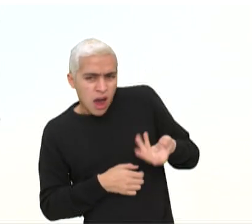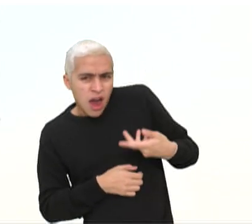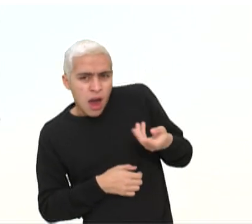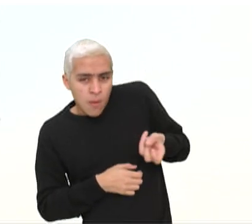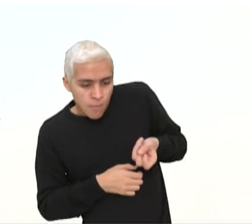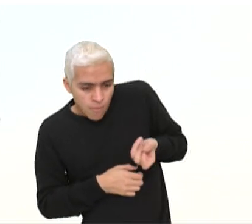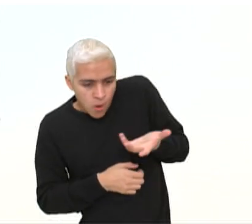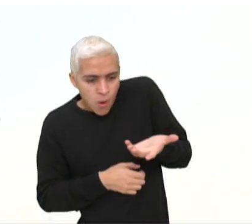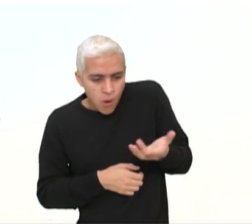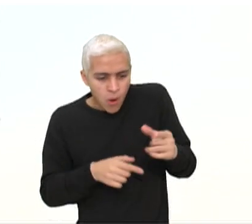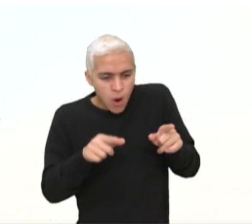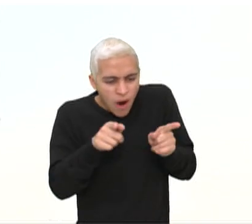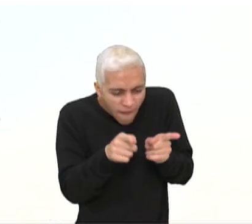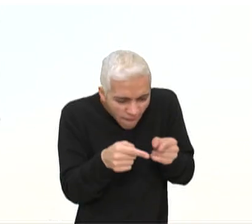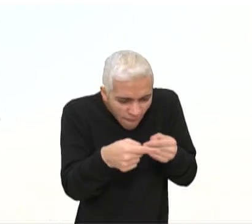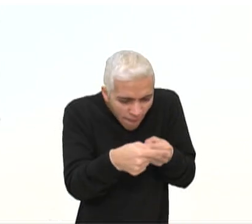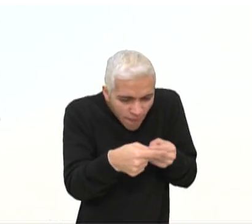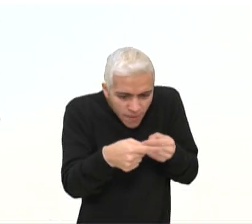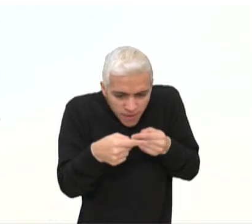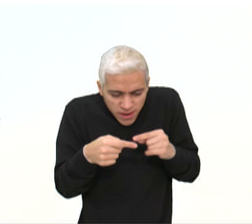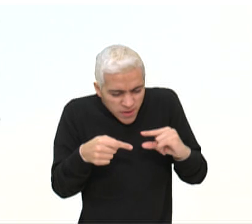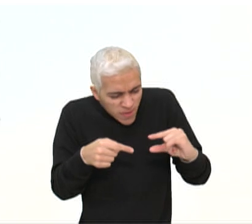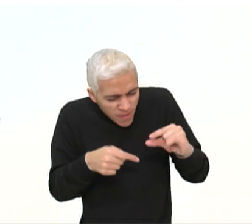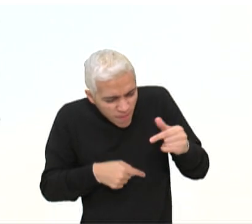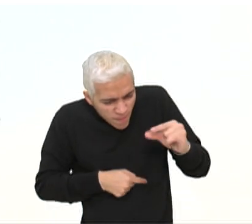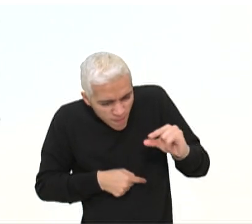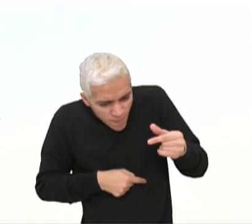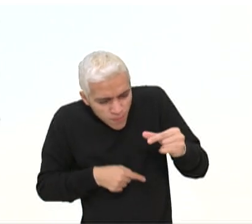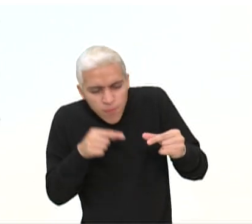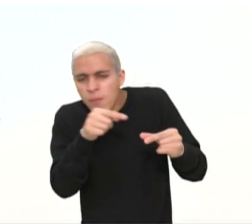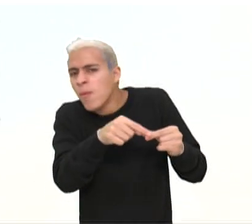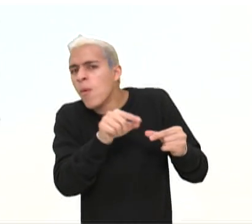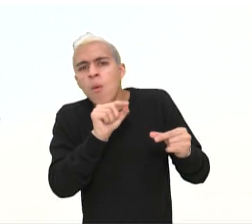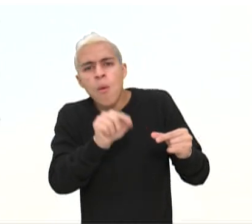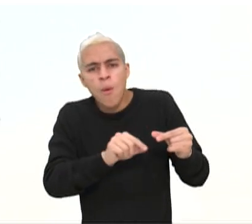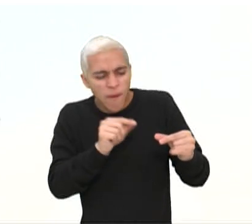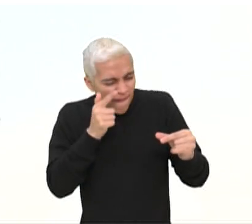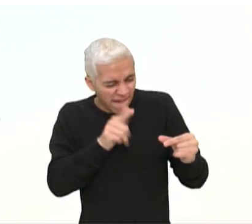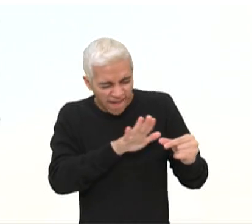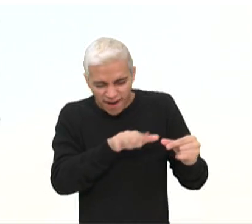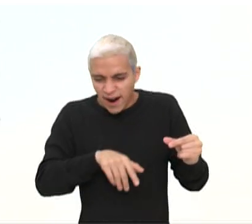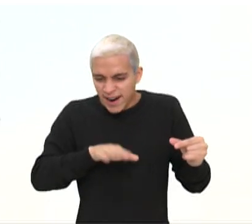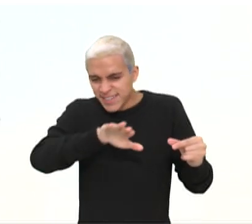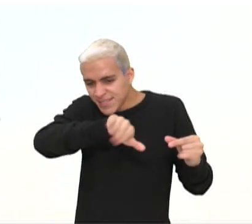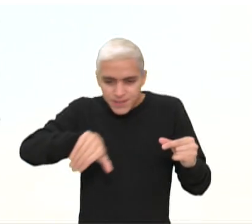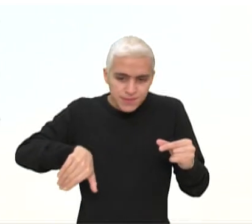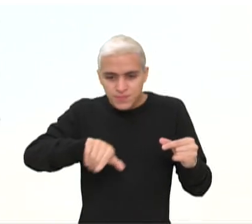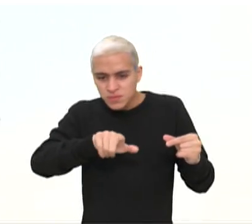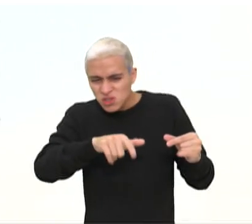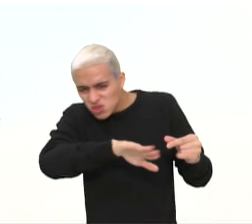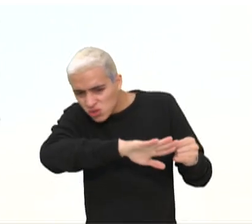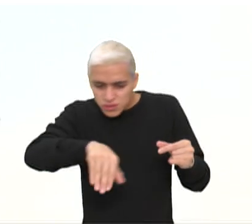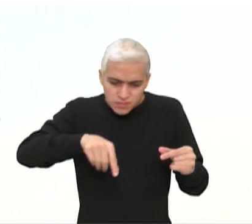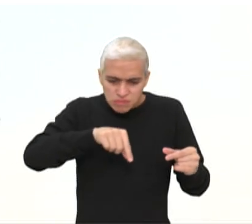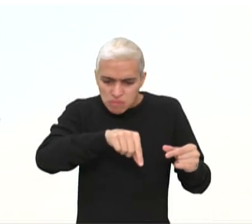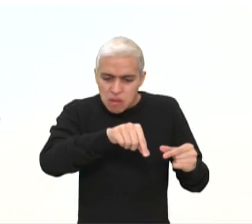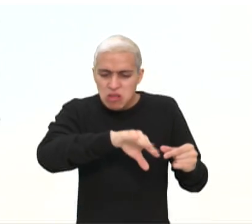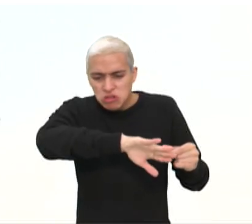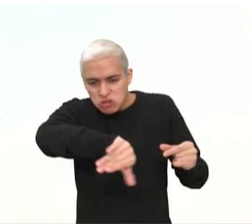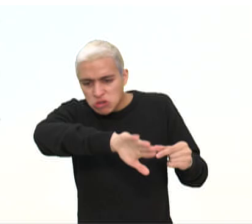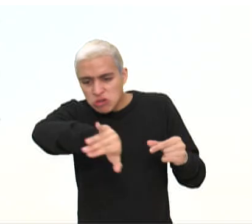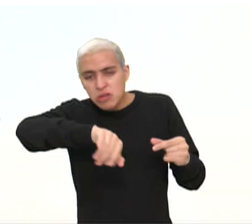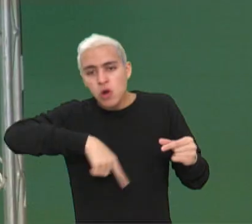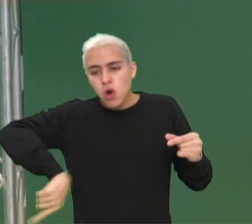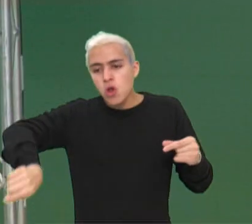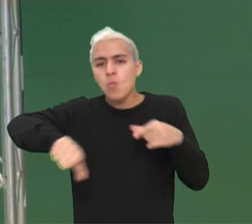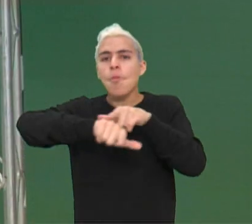falou, cada um vai ter os seus dados lá, jogando, ganhou, tira uma peça, ganhou, tira outra peça, e